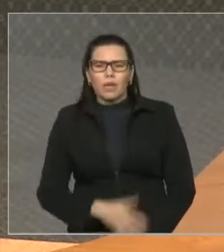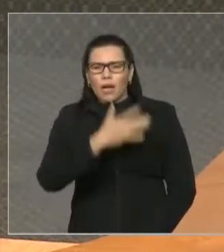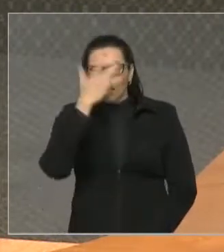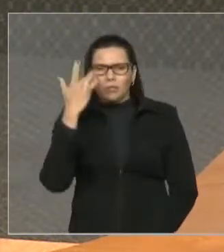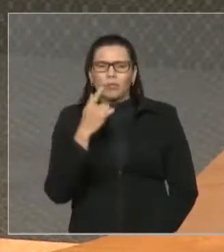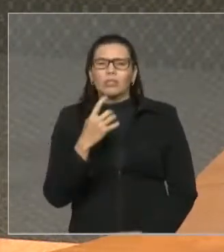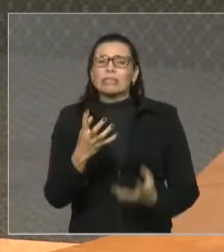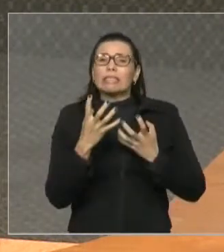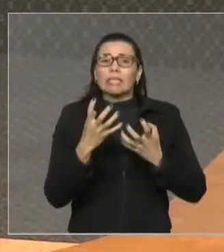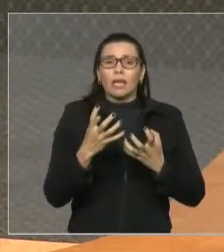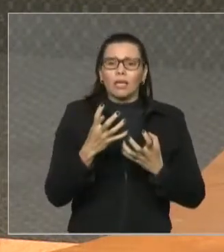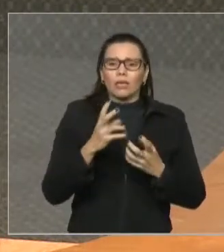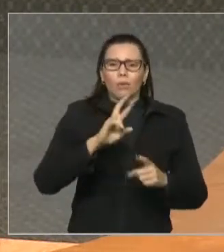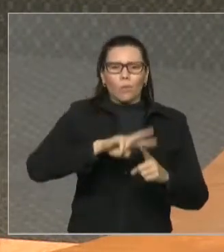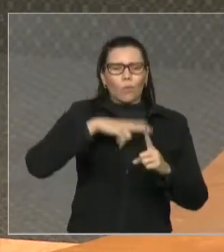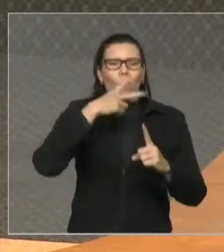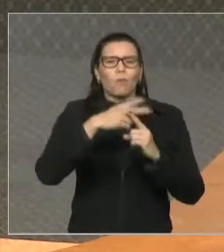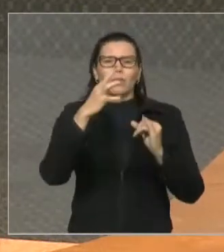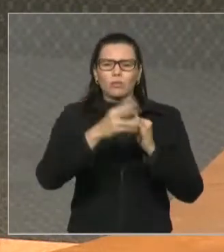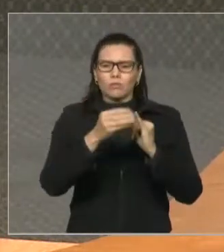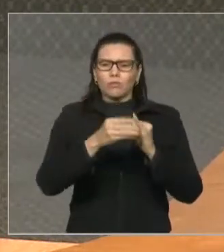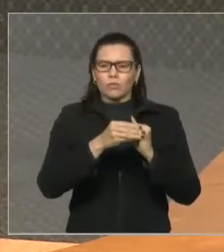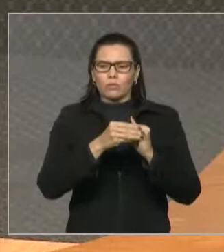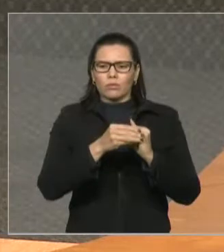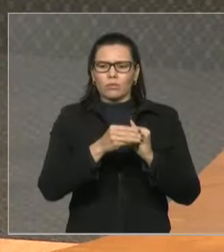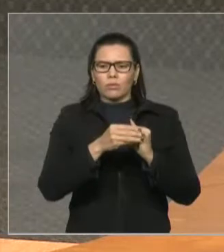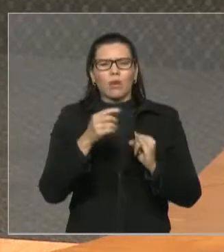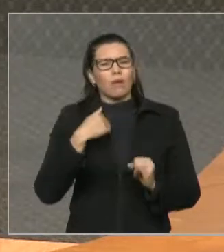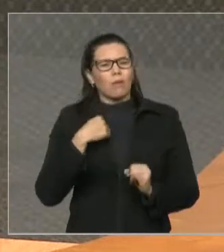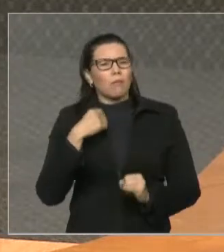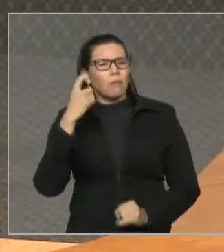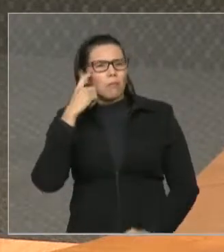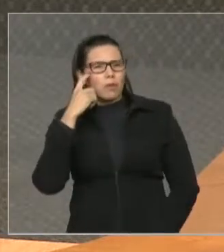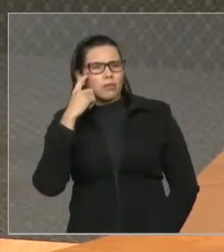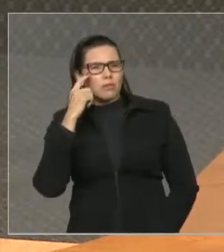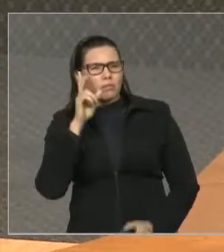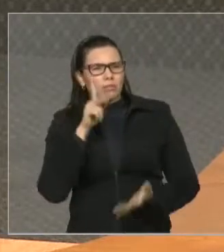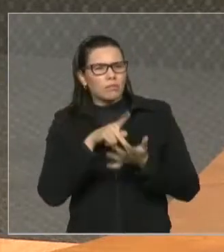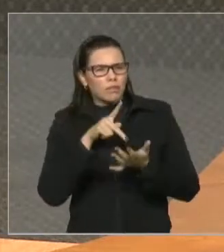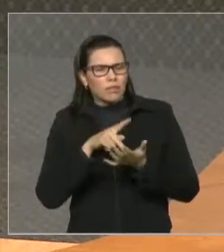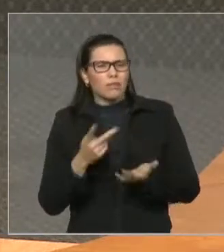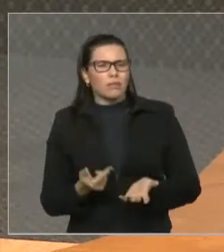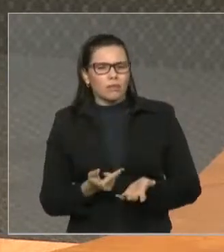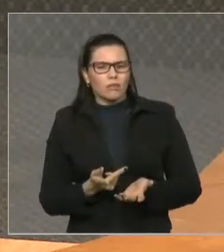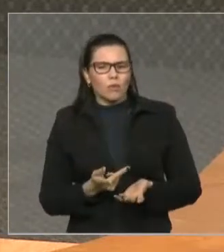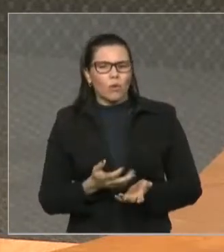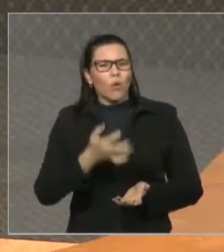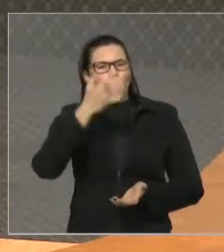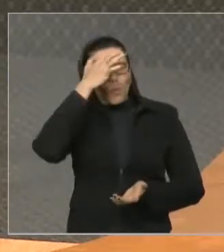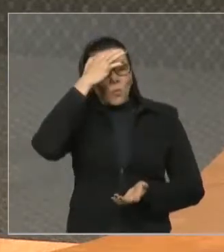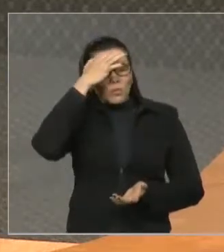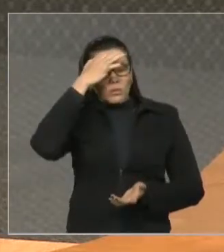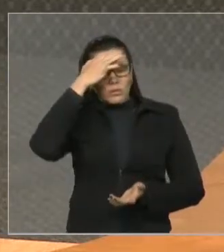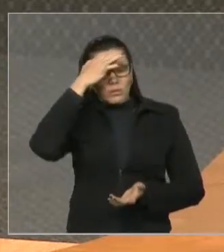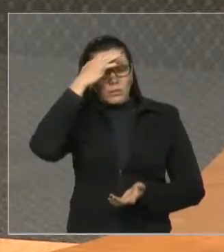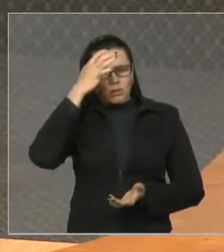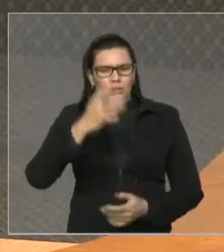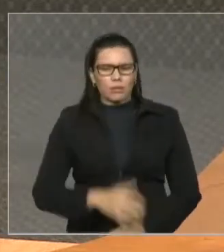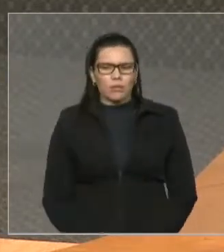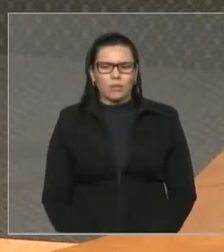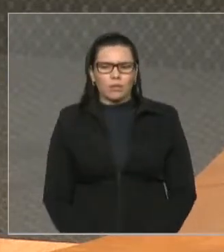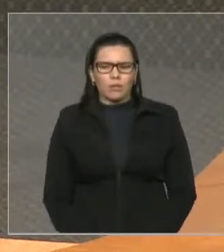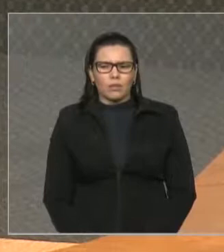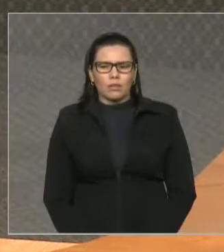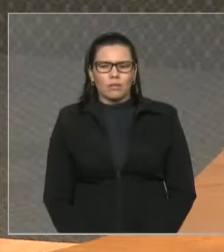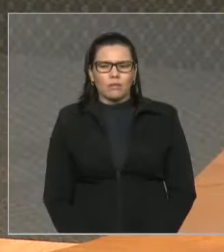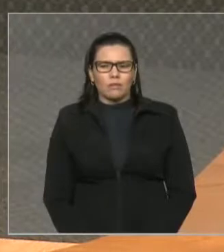aumento, será se é verdadeiro? Será se é da consciência de cada um? Os malefícios não vão